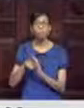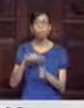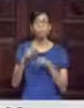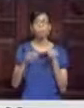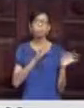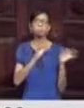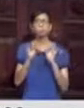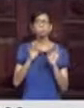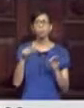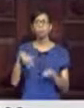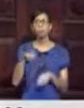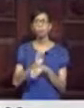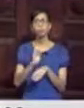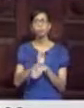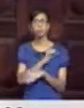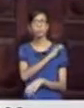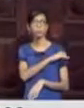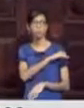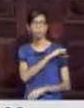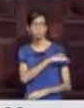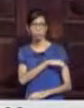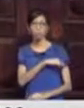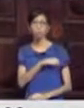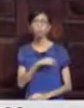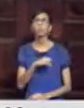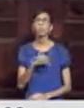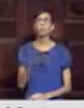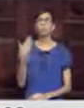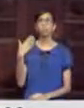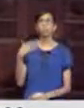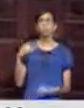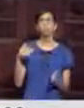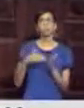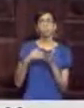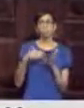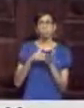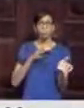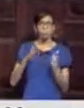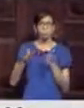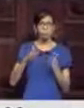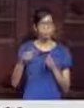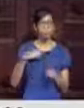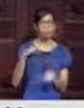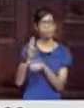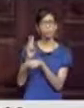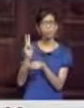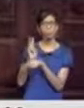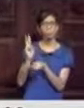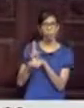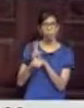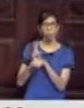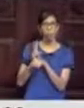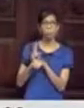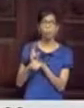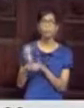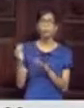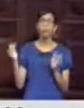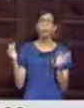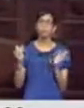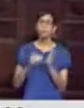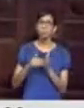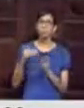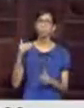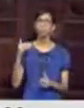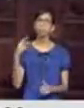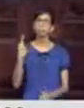endividamento do Estado do Rio de Janeiro, que no último período houve empréstimo dolarizado até com o banco